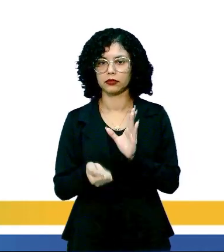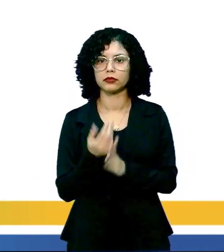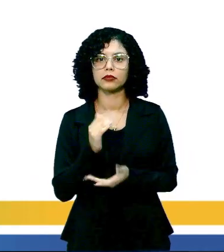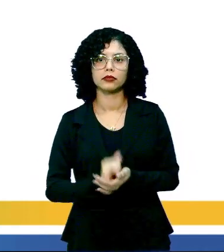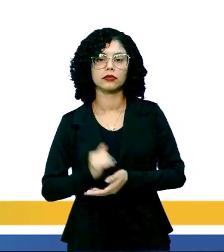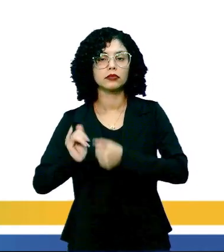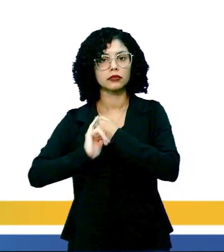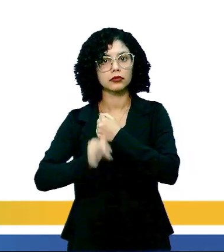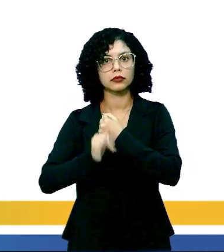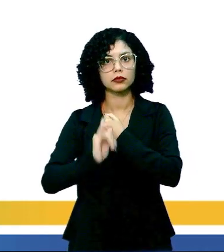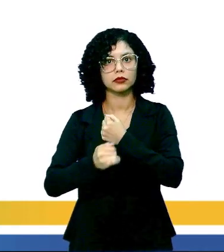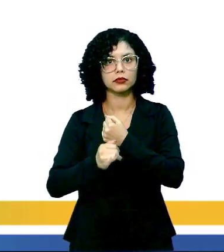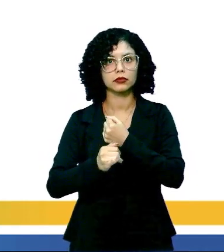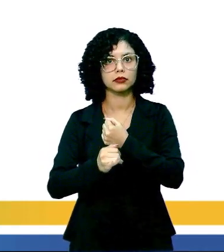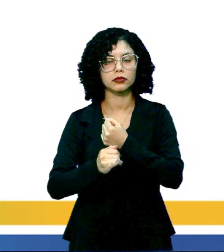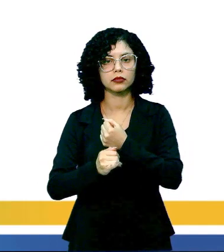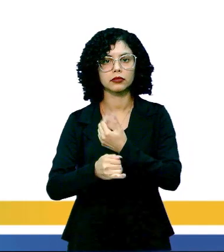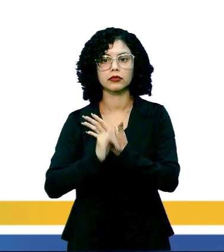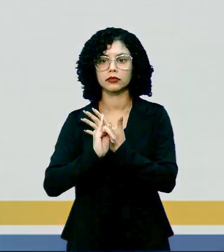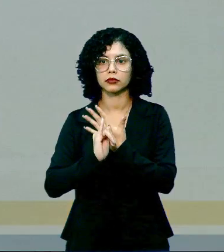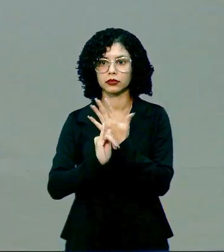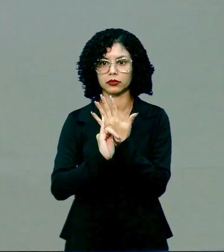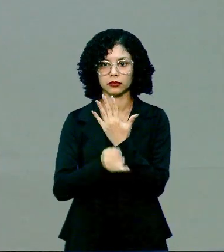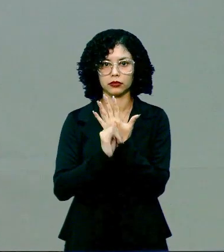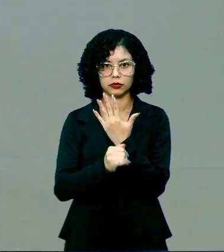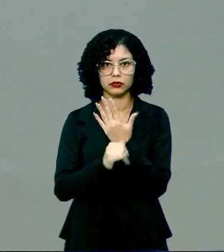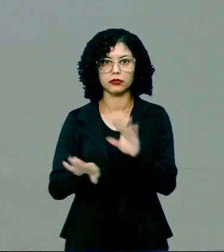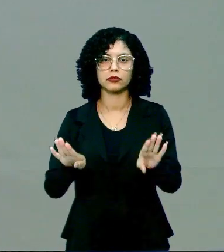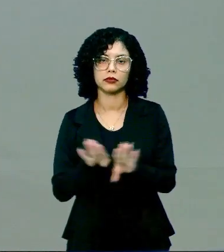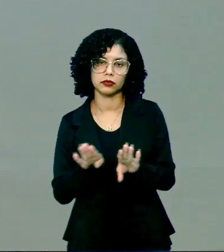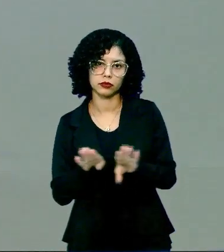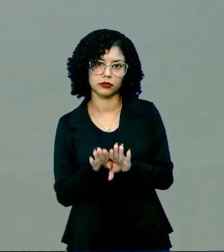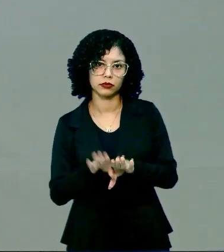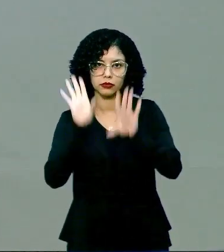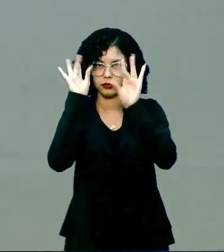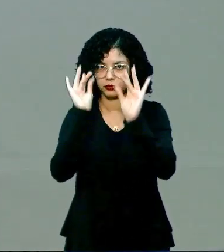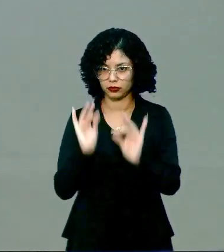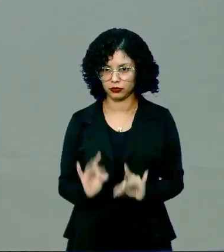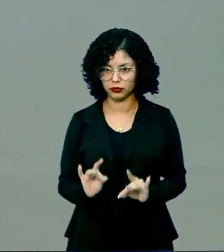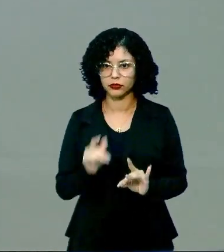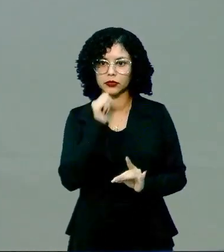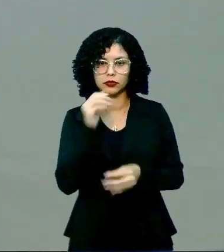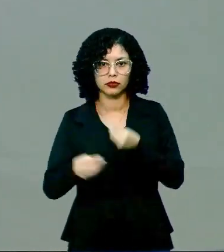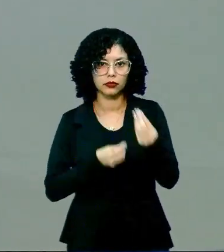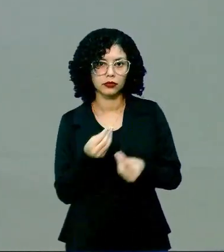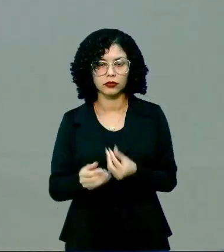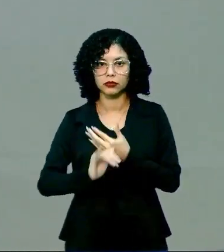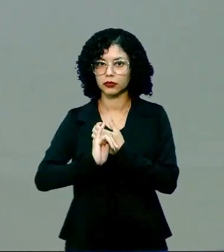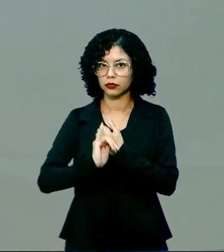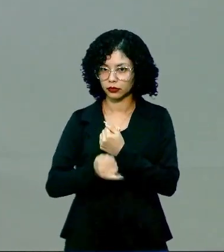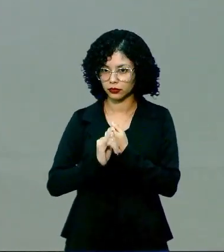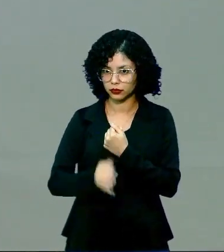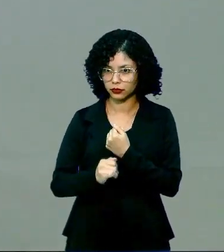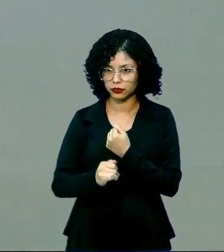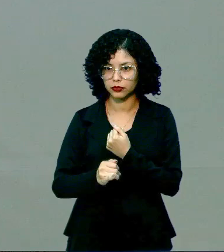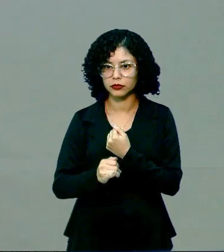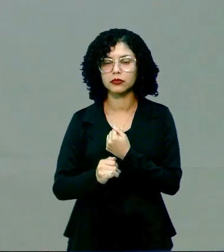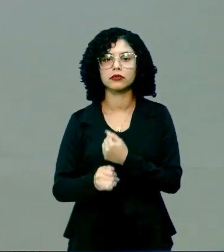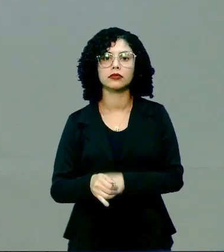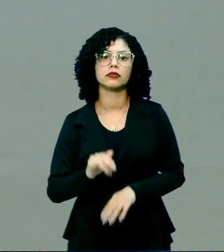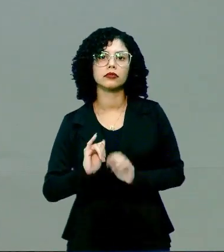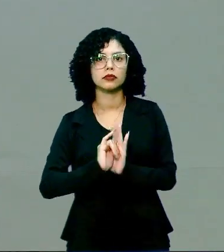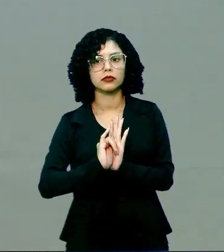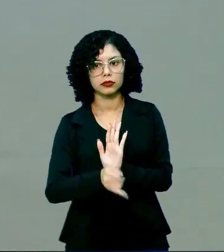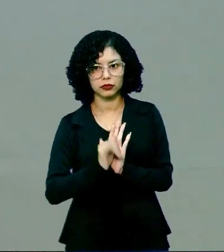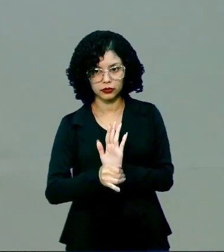produção do conto e da crônica que ganha destaque. Até então a gente não fala tanto de crônica, a gente até fala de